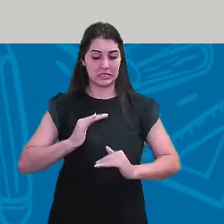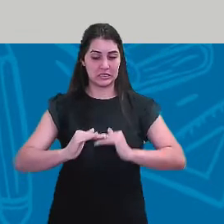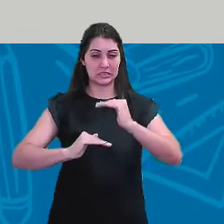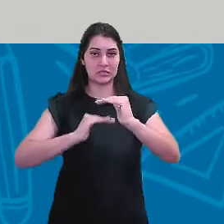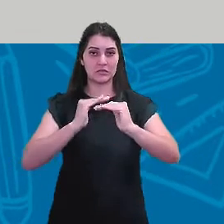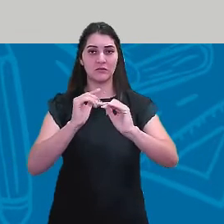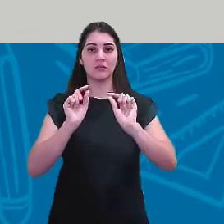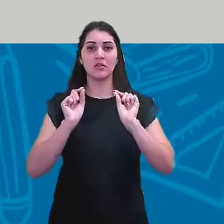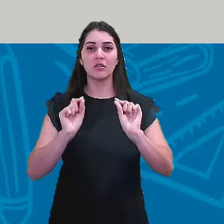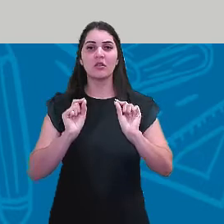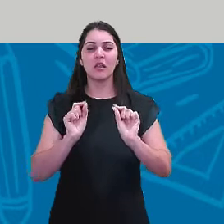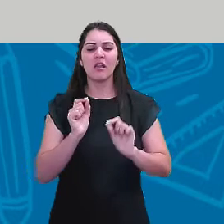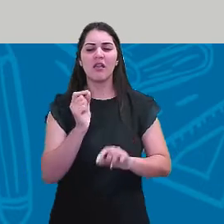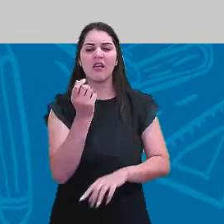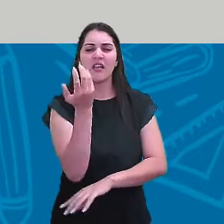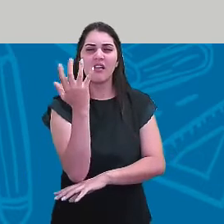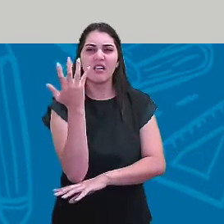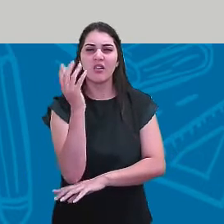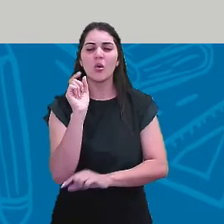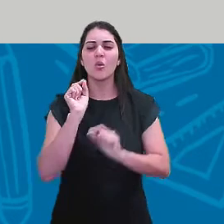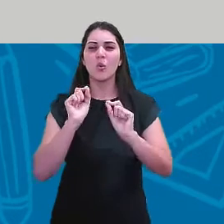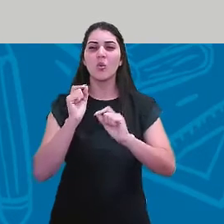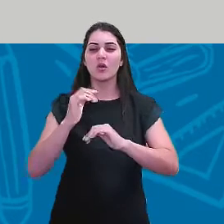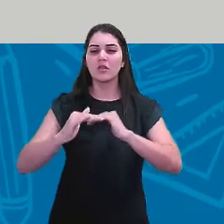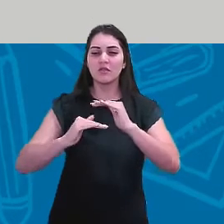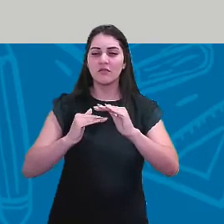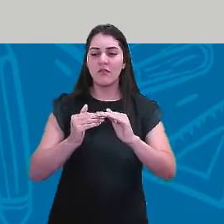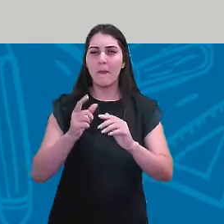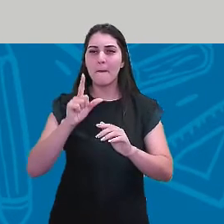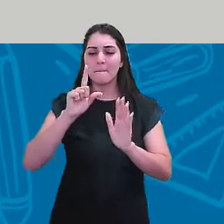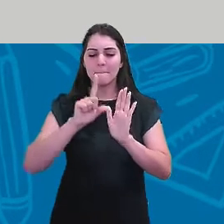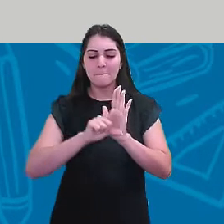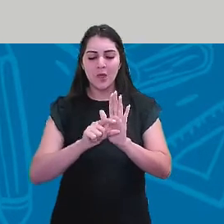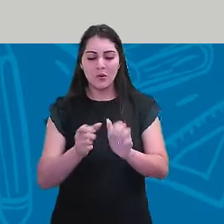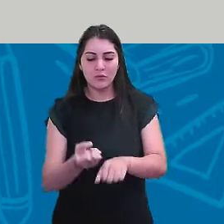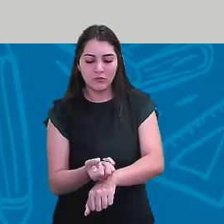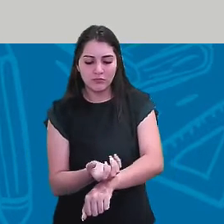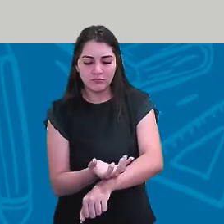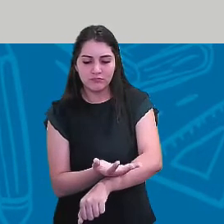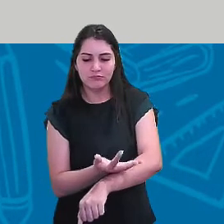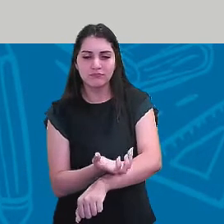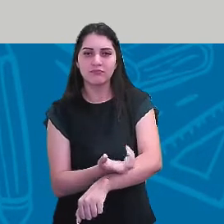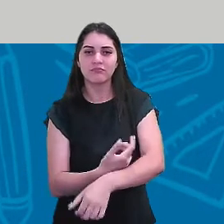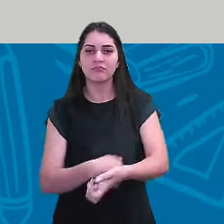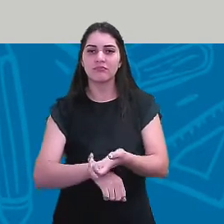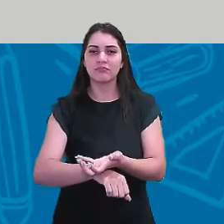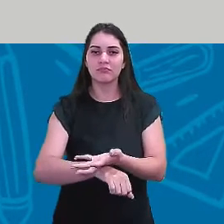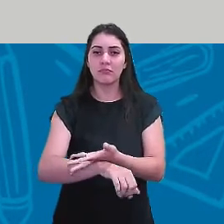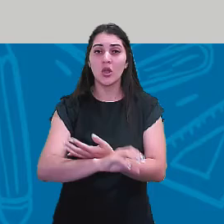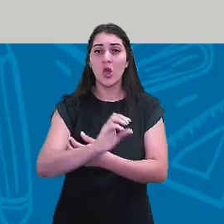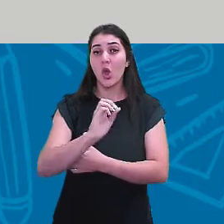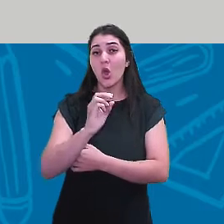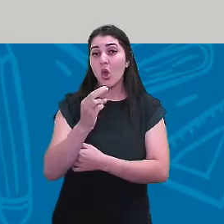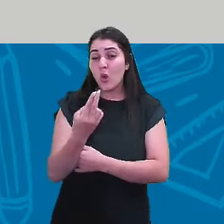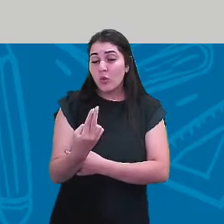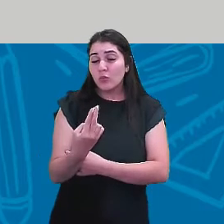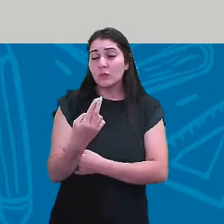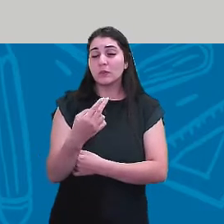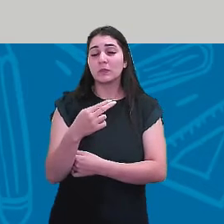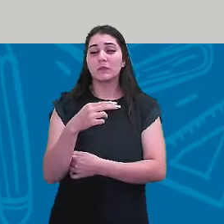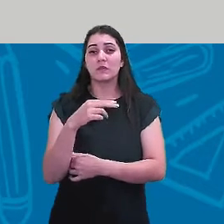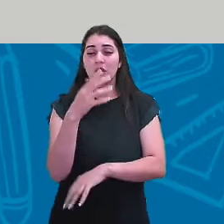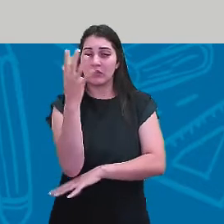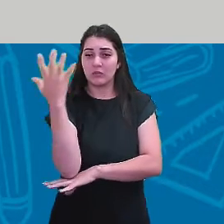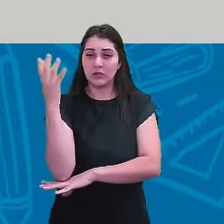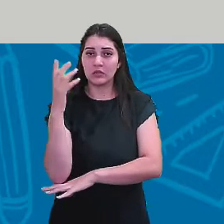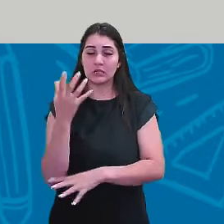se desenvolver é aquela vegetação mais rasteirinha, certo? Ou vegetação, plantas, que absorvam mais a